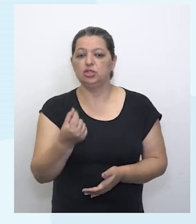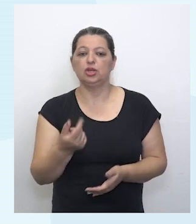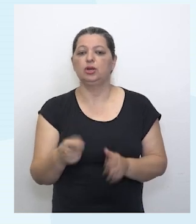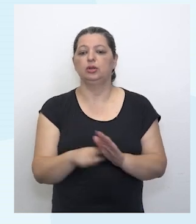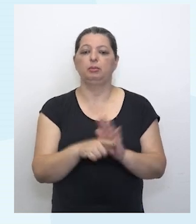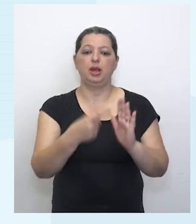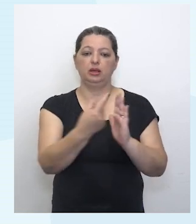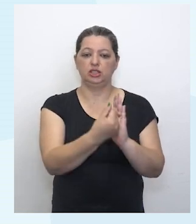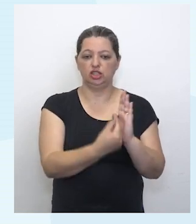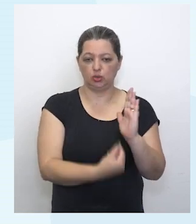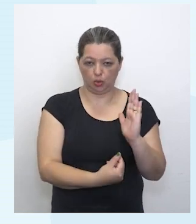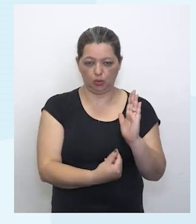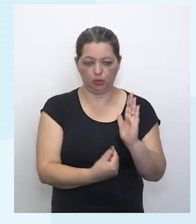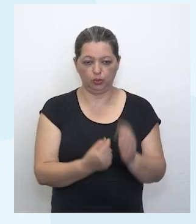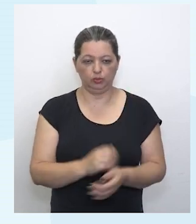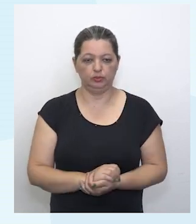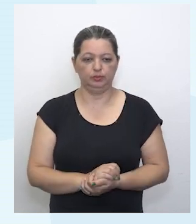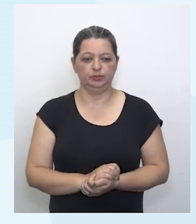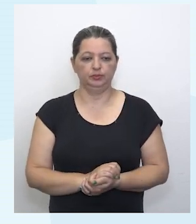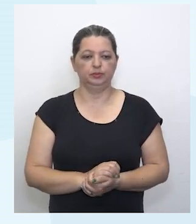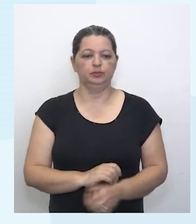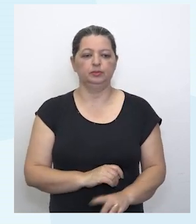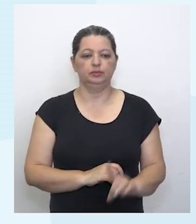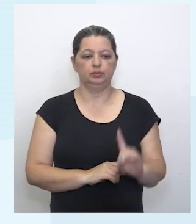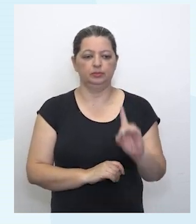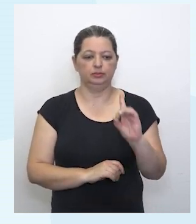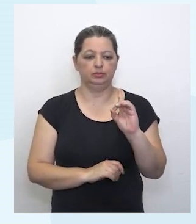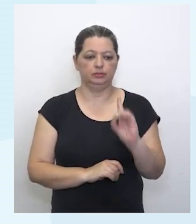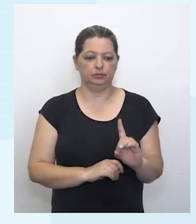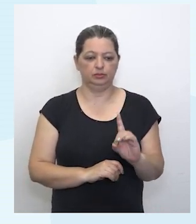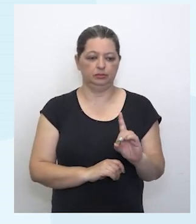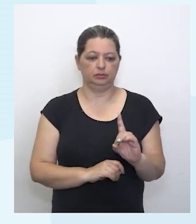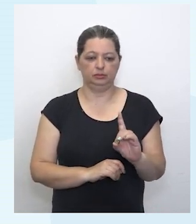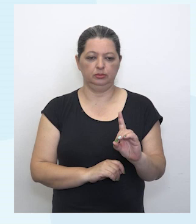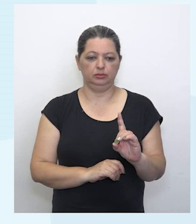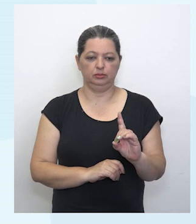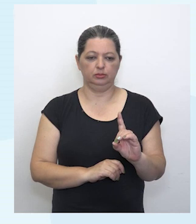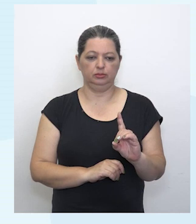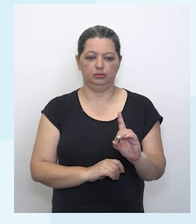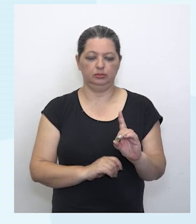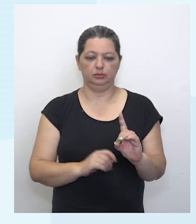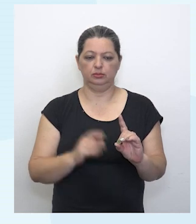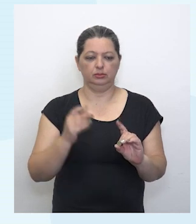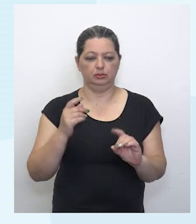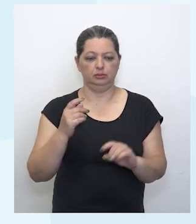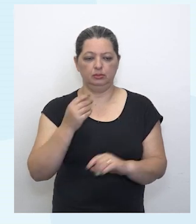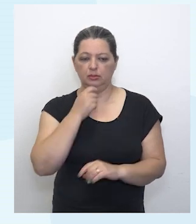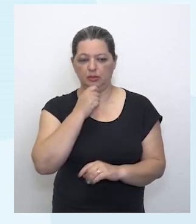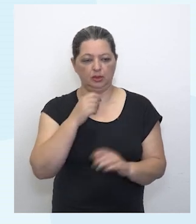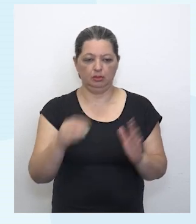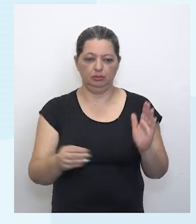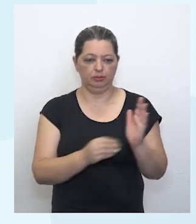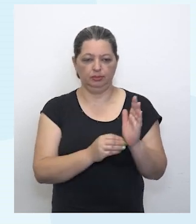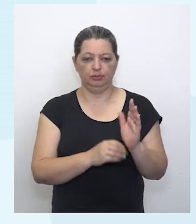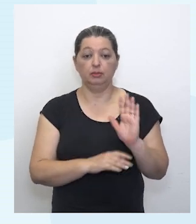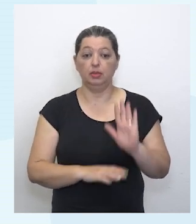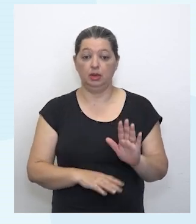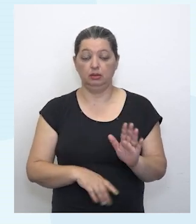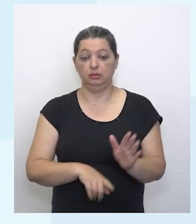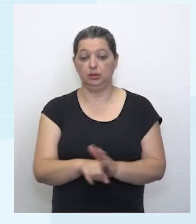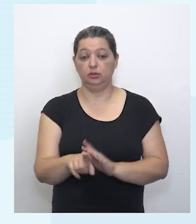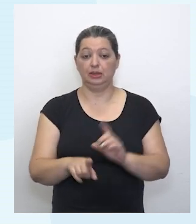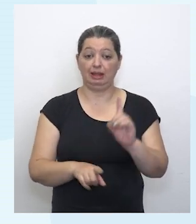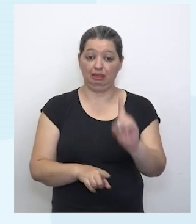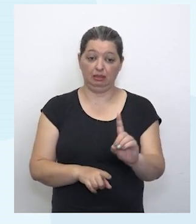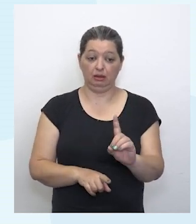desconto, né? E no item D, que não deu aí para a gente colocar no slide, mas a questão D diz o